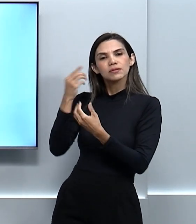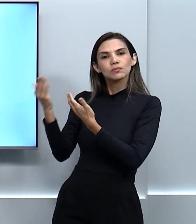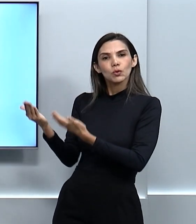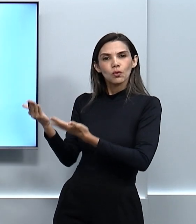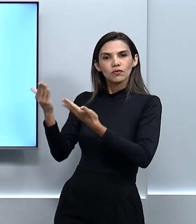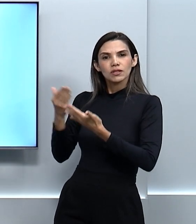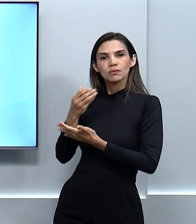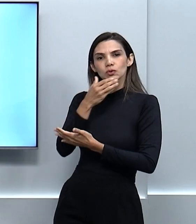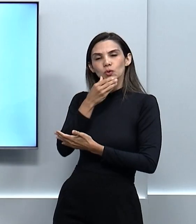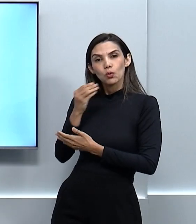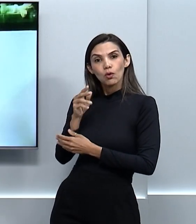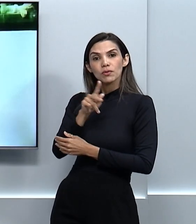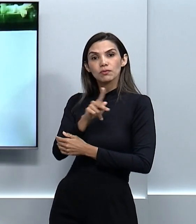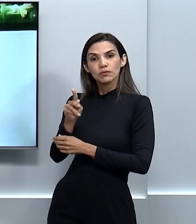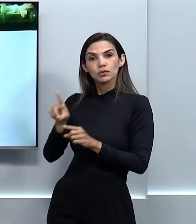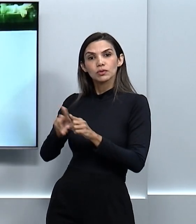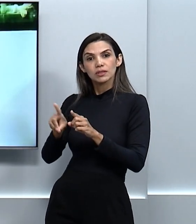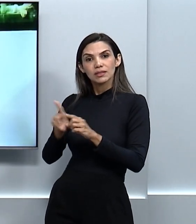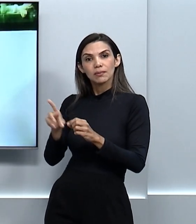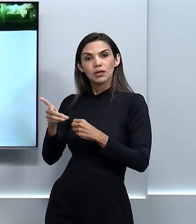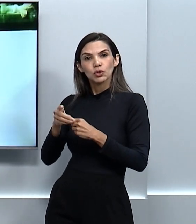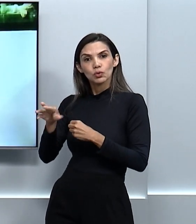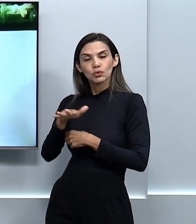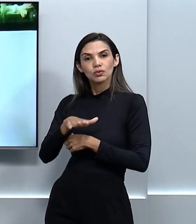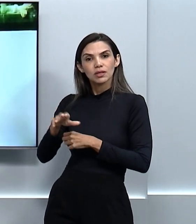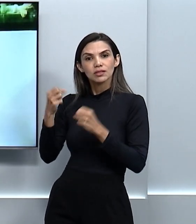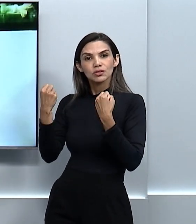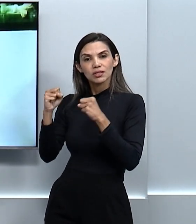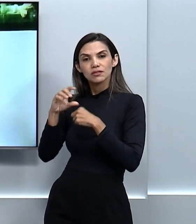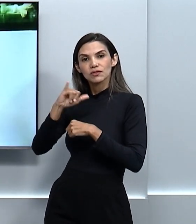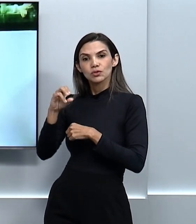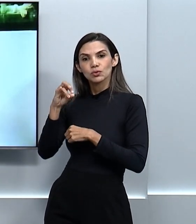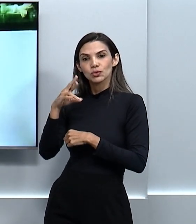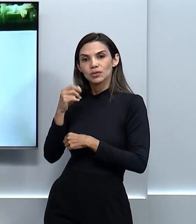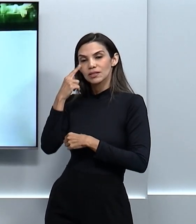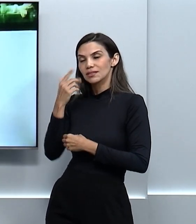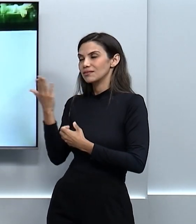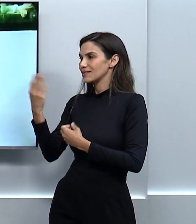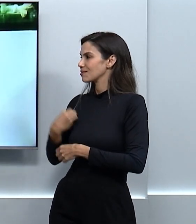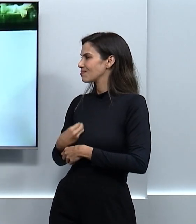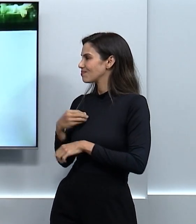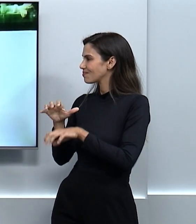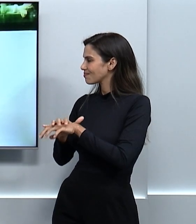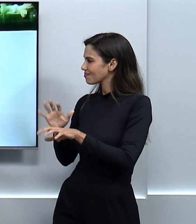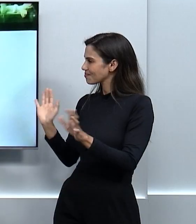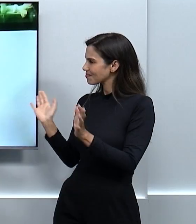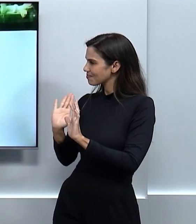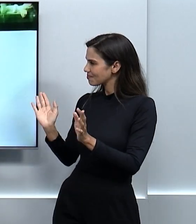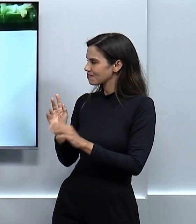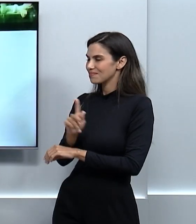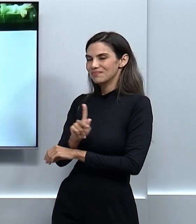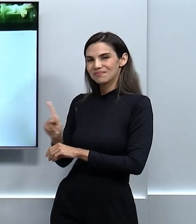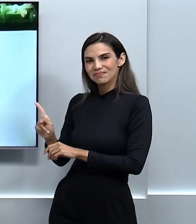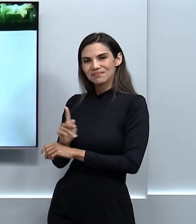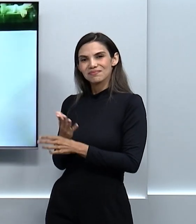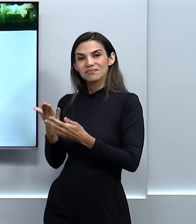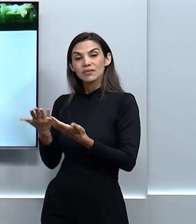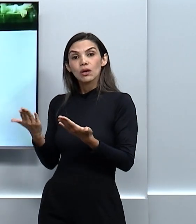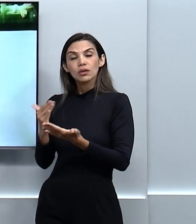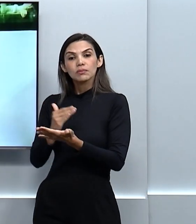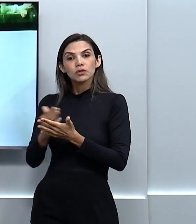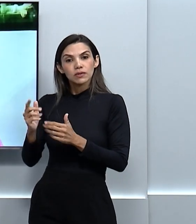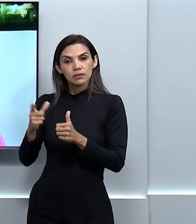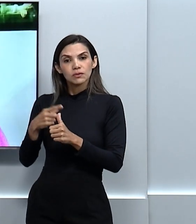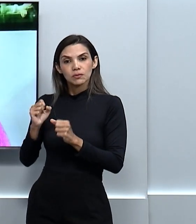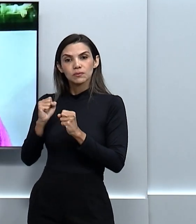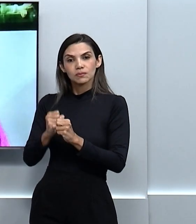que é professor e doutor em Educação Física. Ele aparece aqui de forma remota para conversar com a gente. Olá, professor Juracy. Para a gente começar, peço que